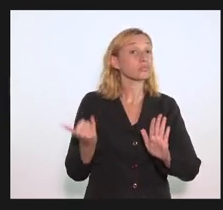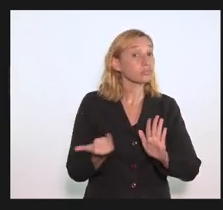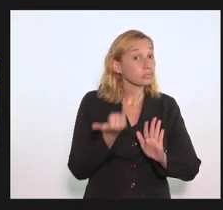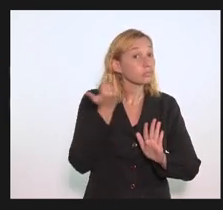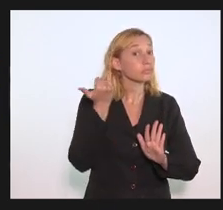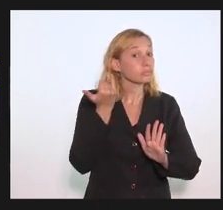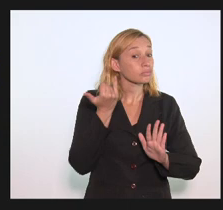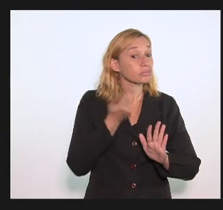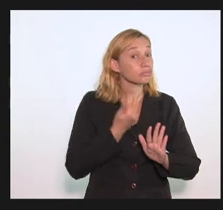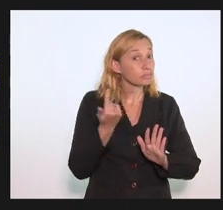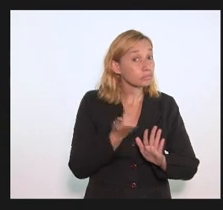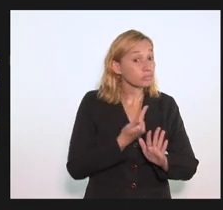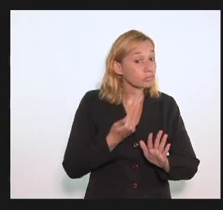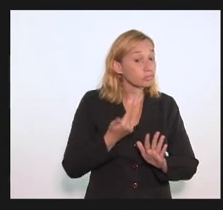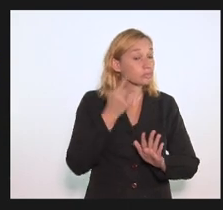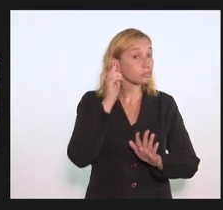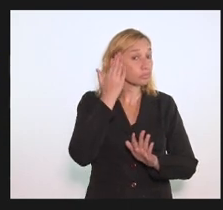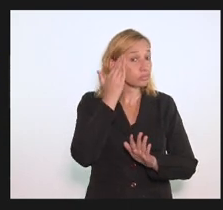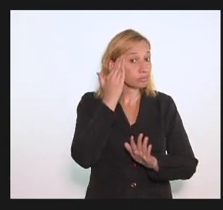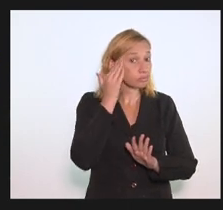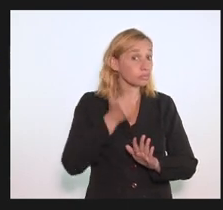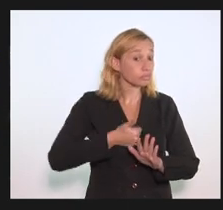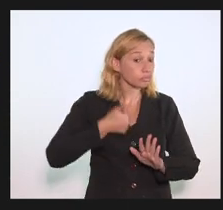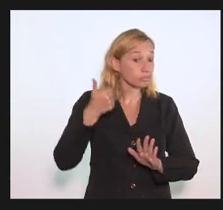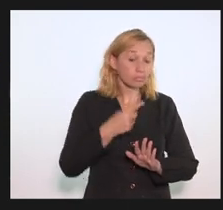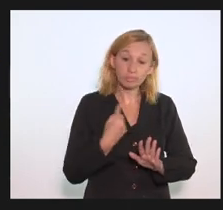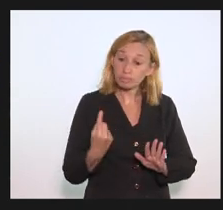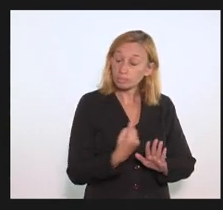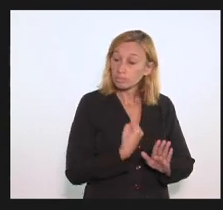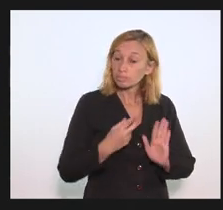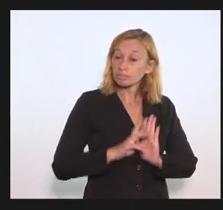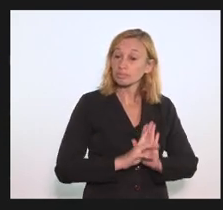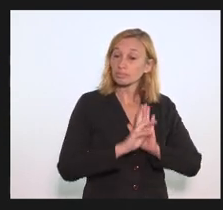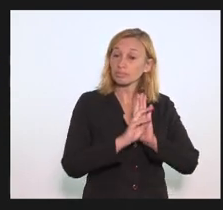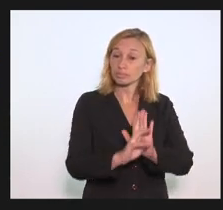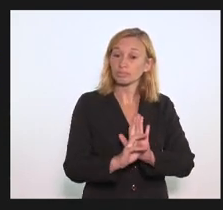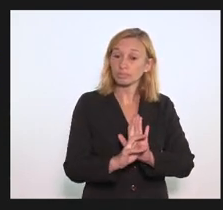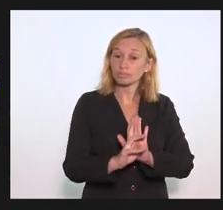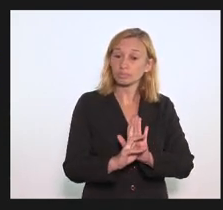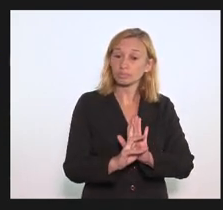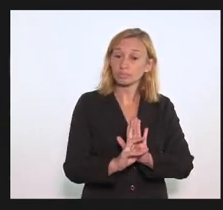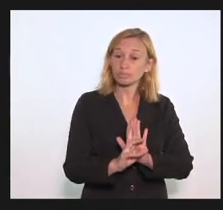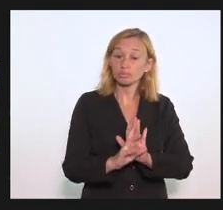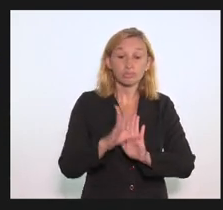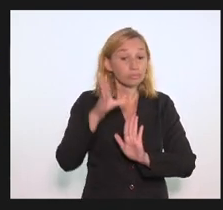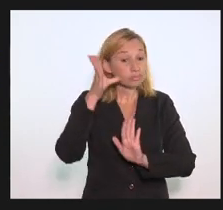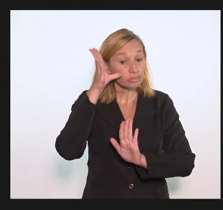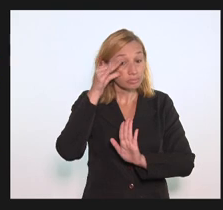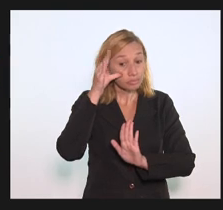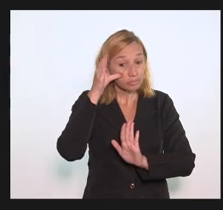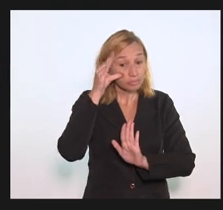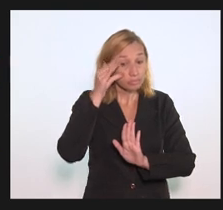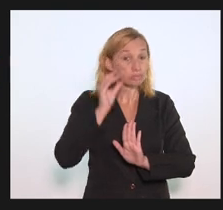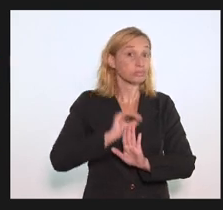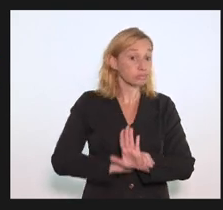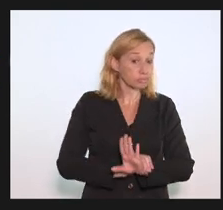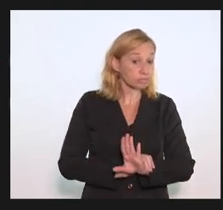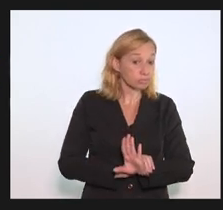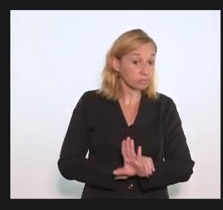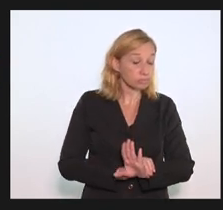importância da gente ter a noção de que nós representamos o interesse ou os interesses